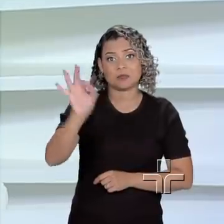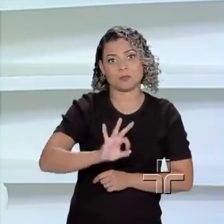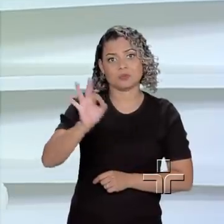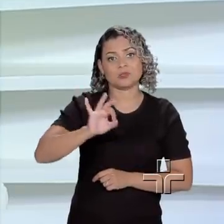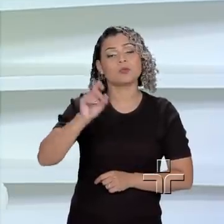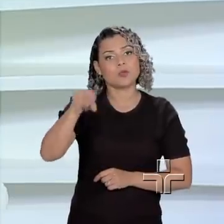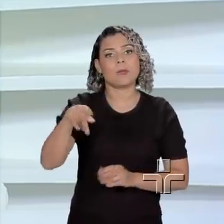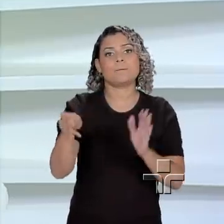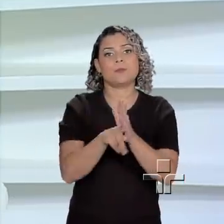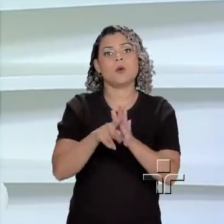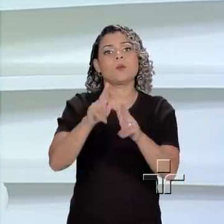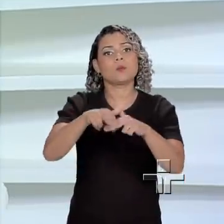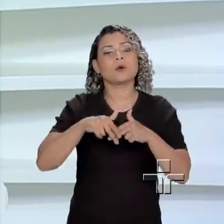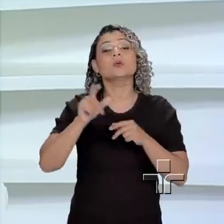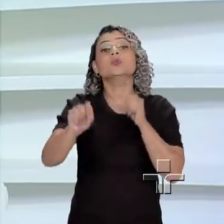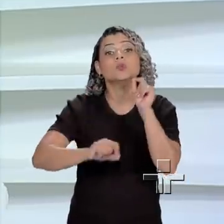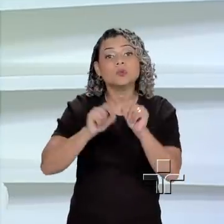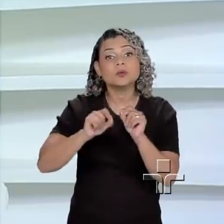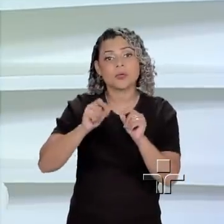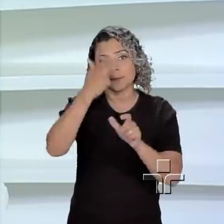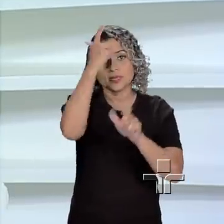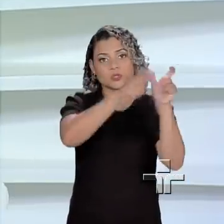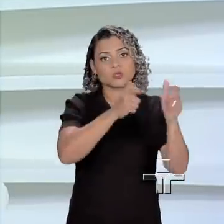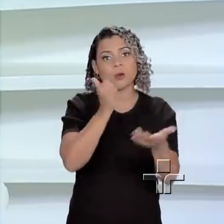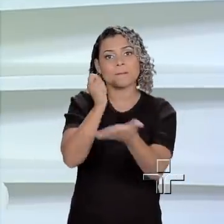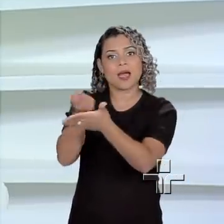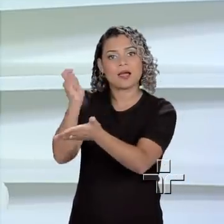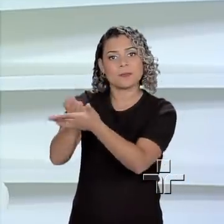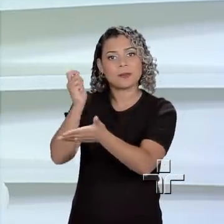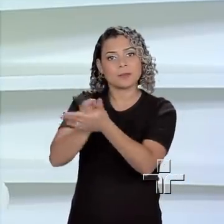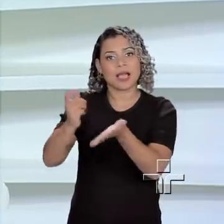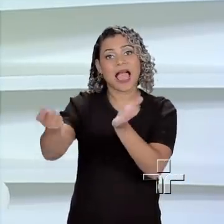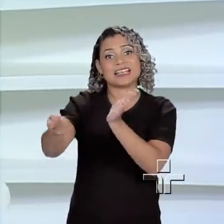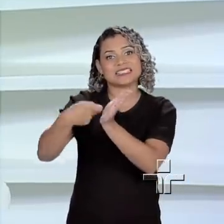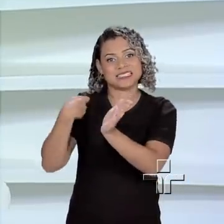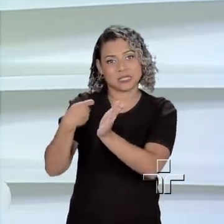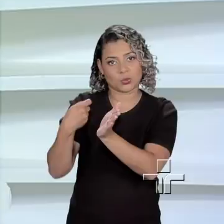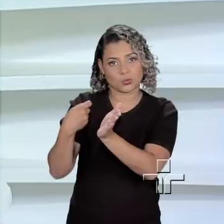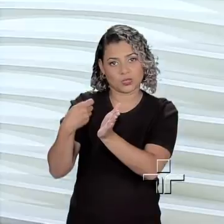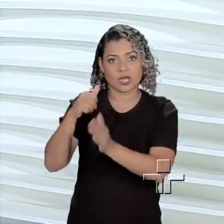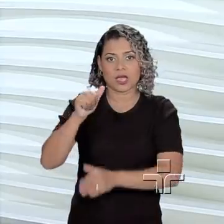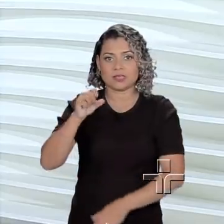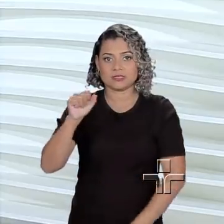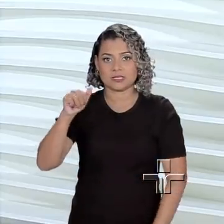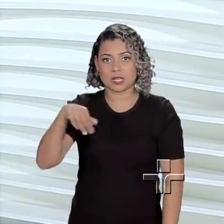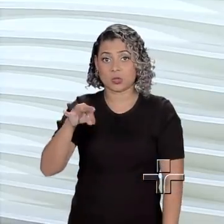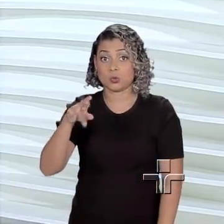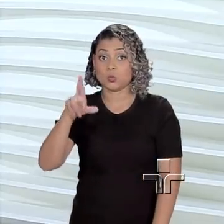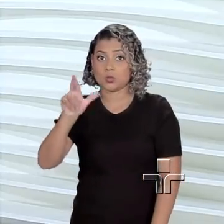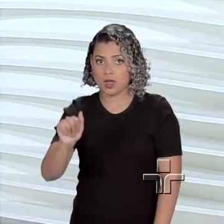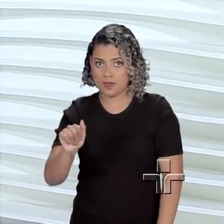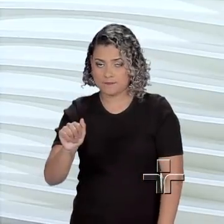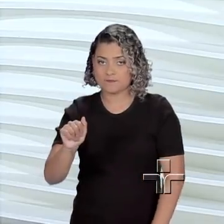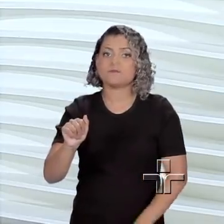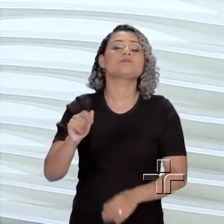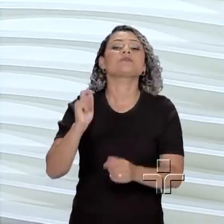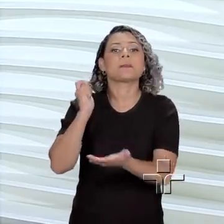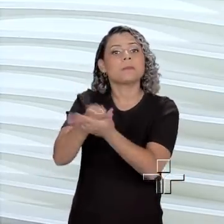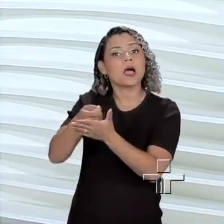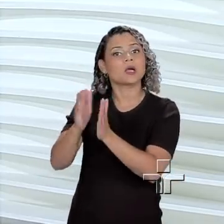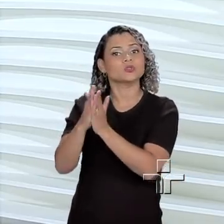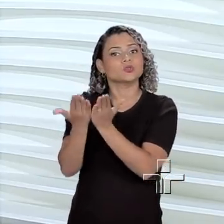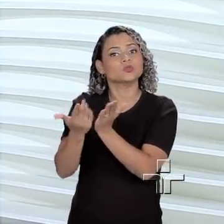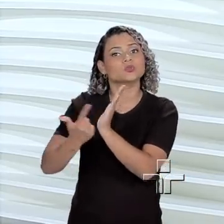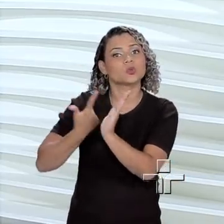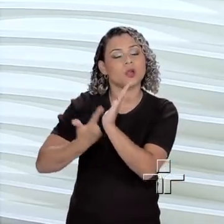assinatura. E a apuração deles é muito precisa. Eles usam muito dado e eles têm hoje cientistas sentados do lado de jornalistas para